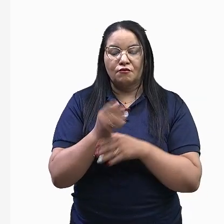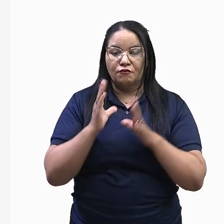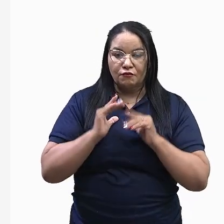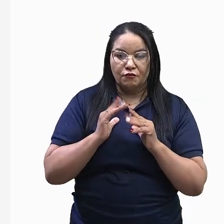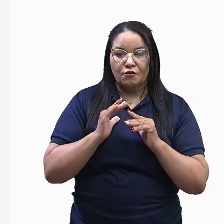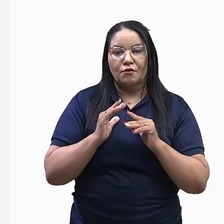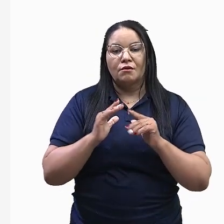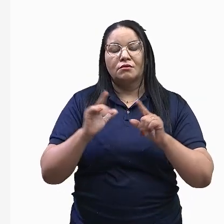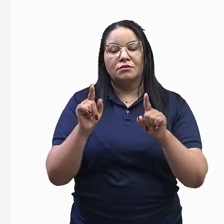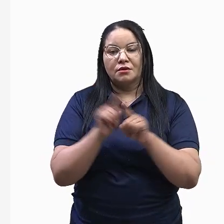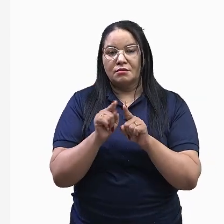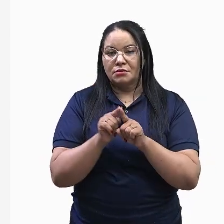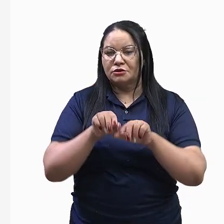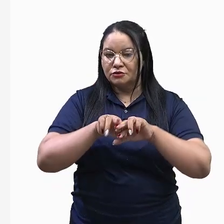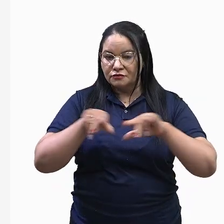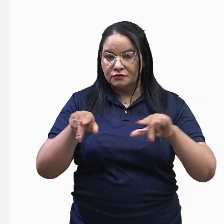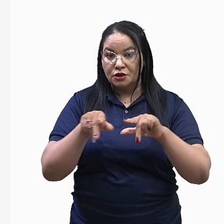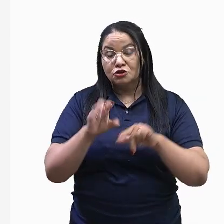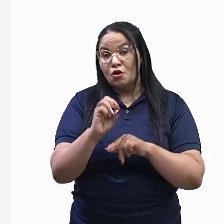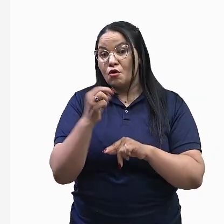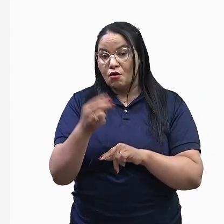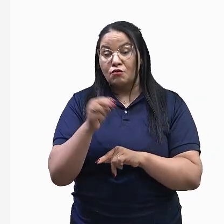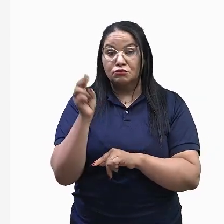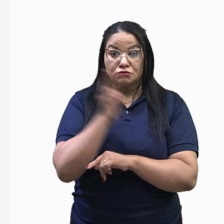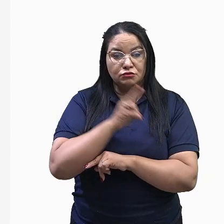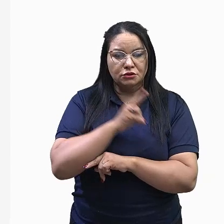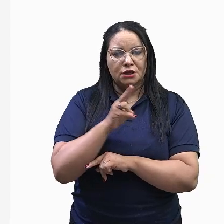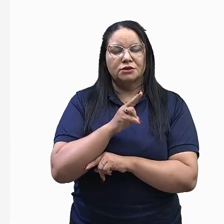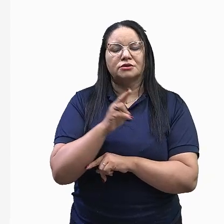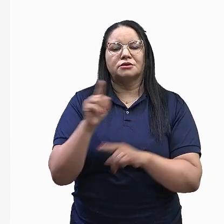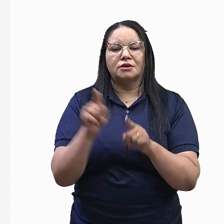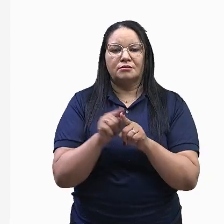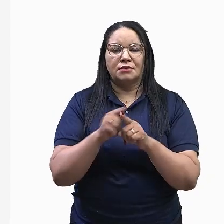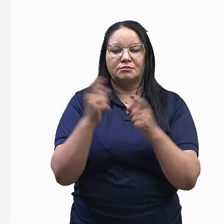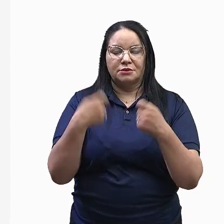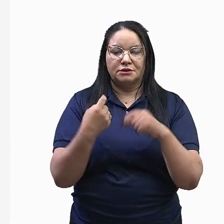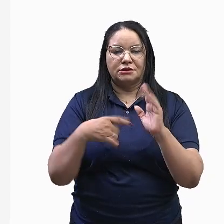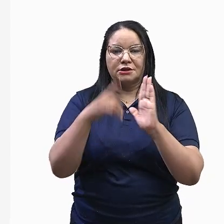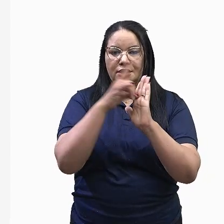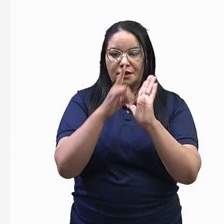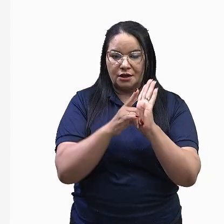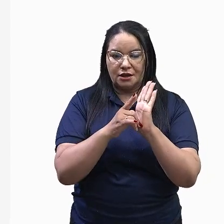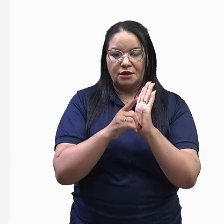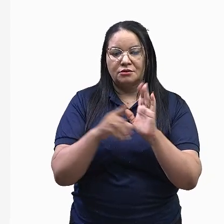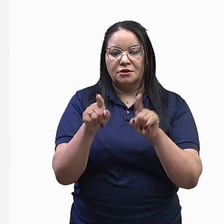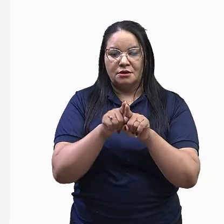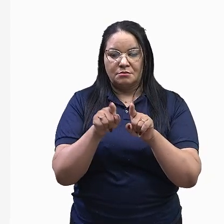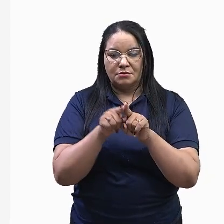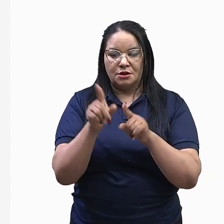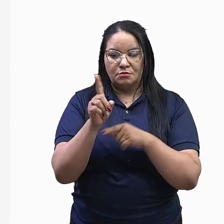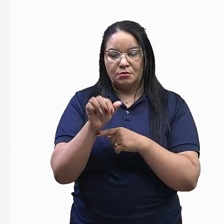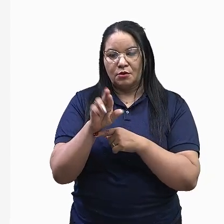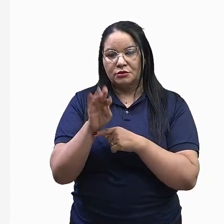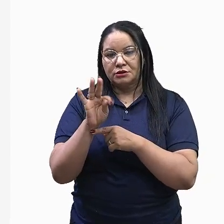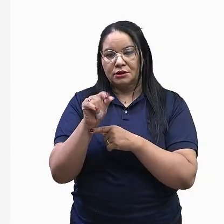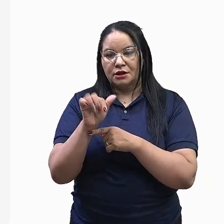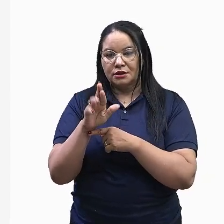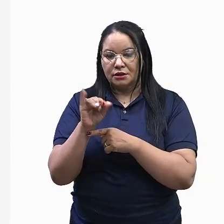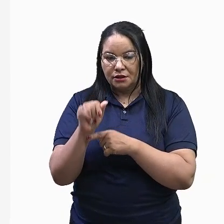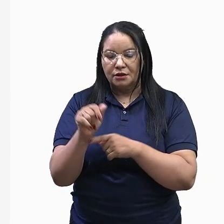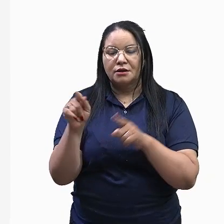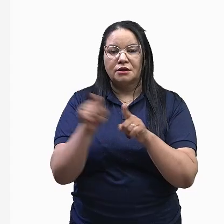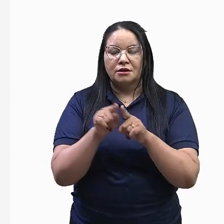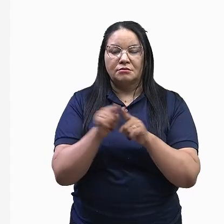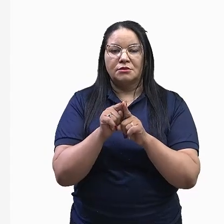uma coisa que seja mais urgente, né? Então, é necessário fazer os decretos. As portarias também, né?